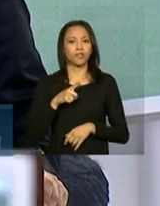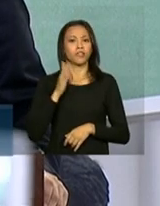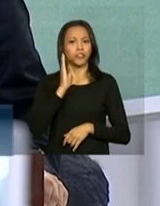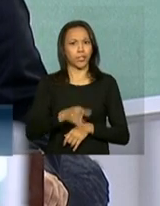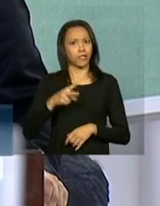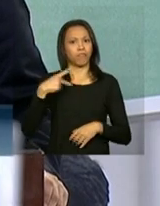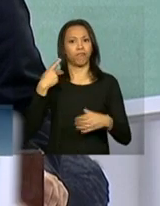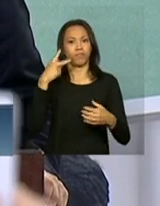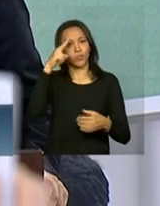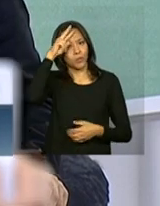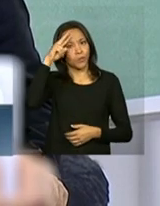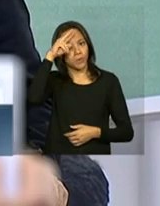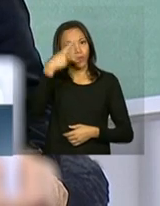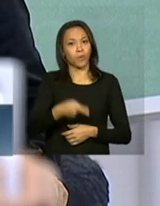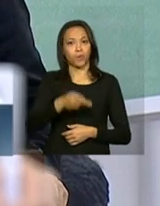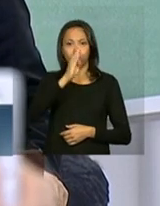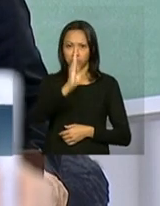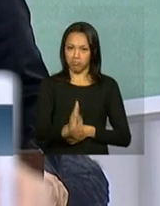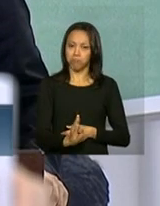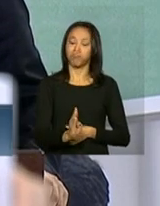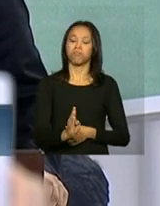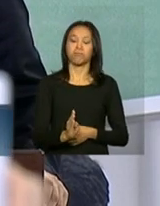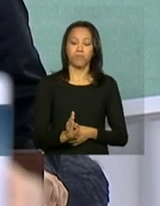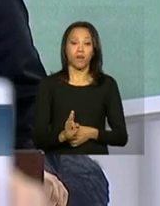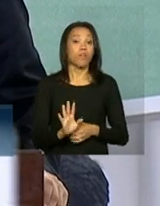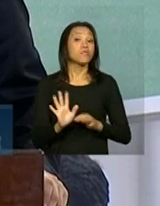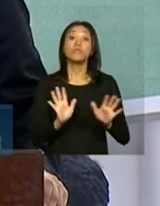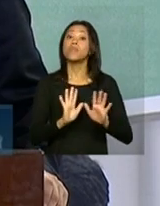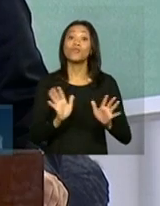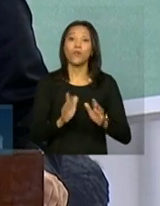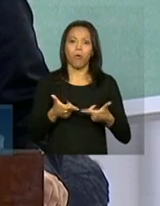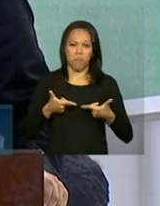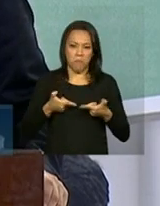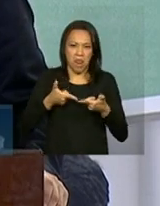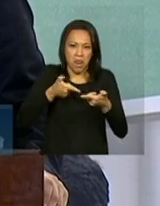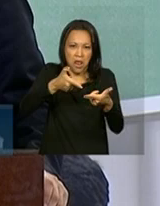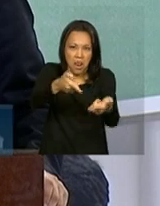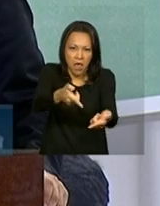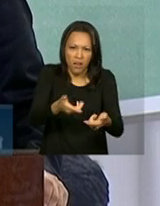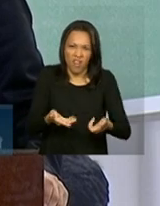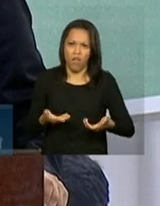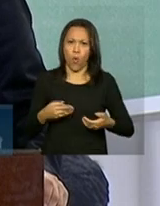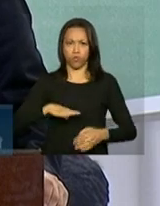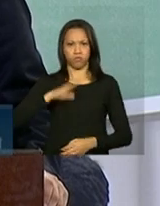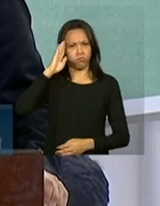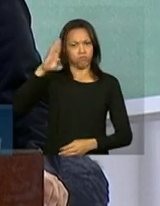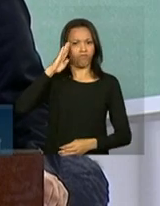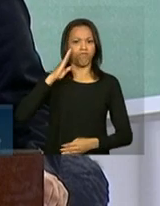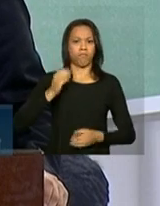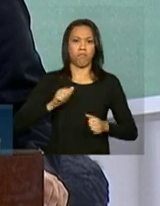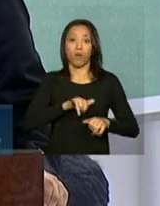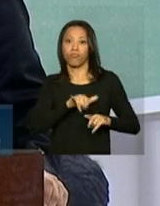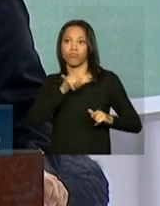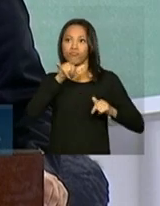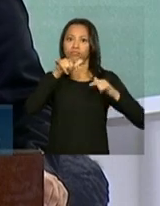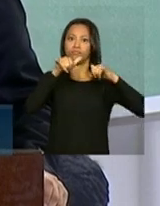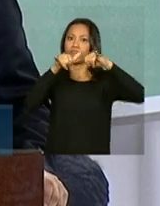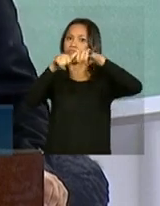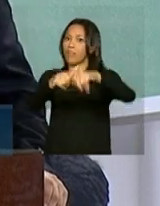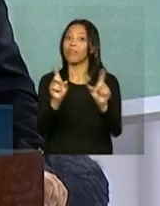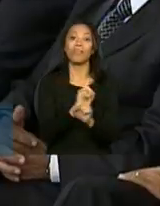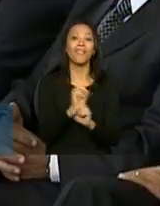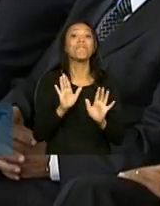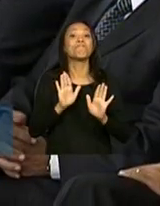do país, mas dessa vez não para levar armas, não para levar soldados, o que sempre é muito importante, mas para